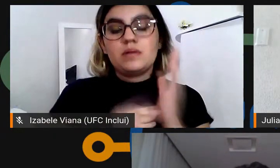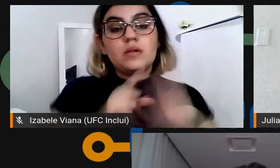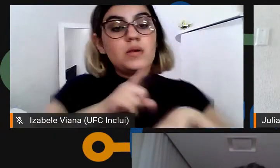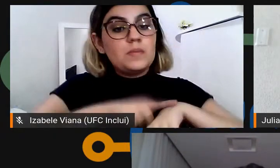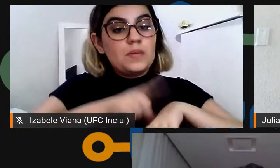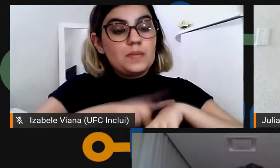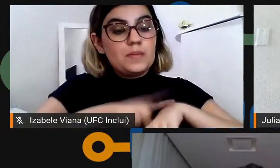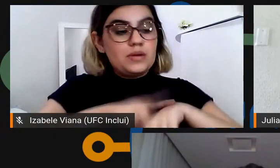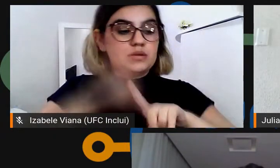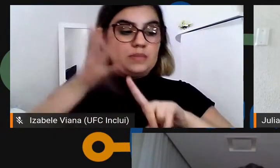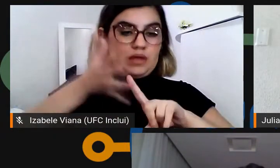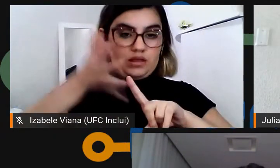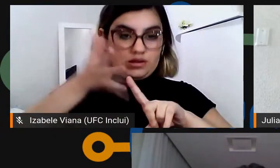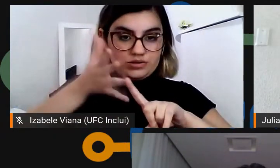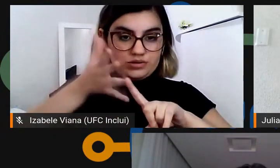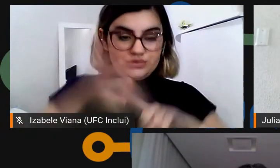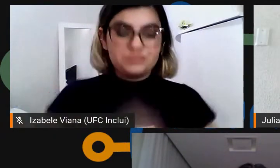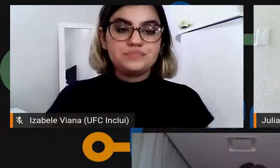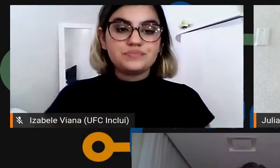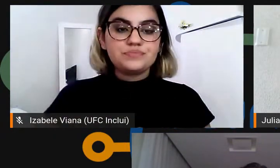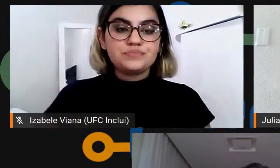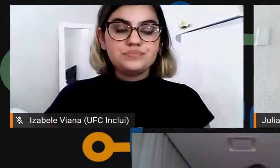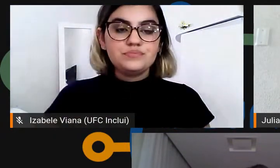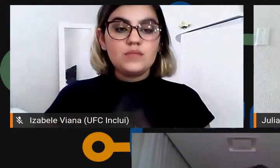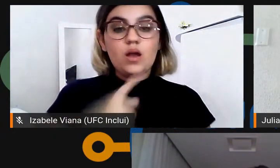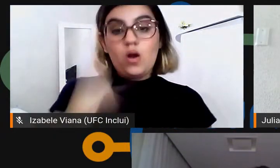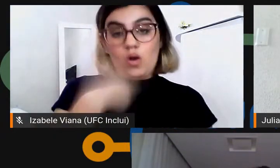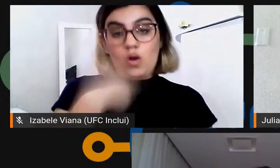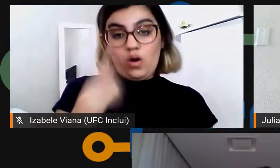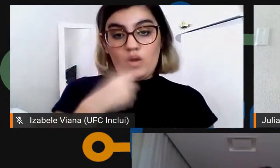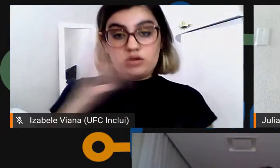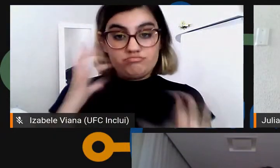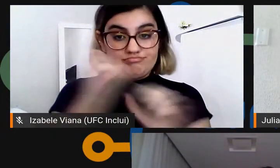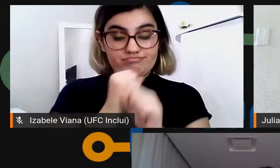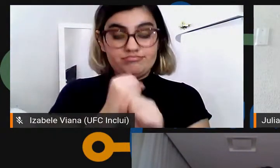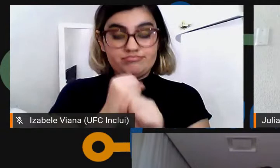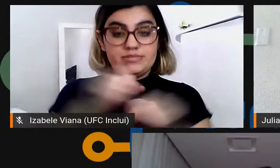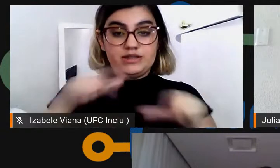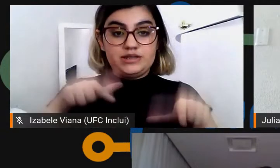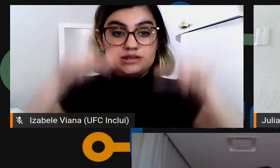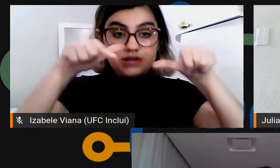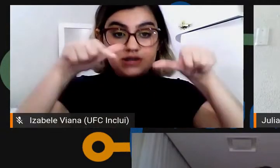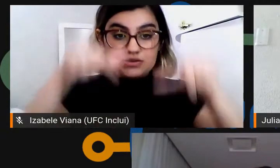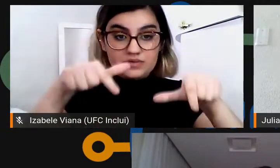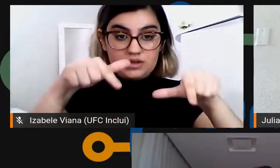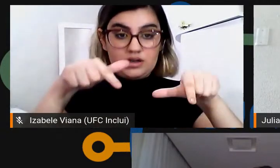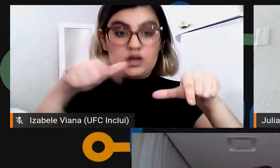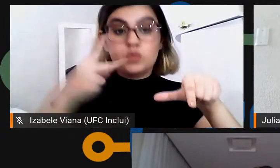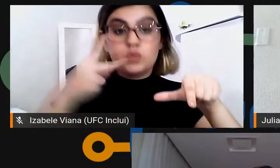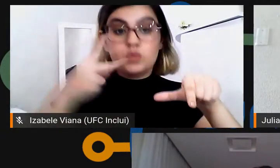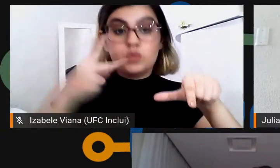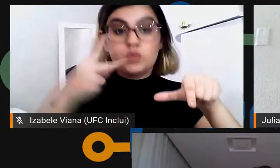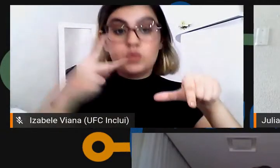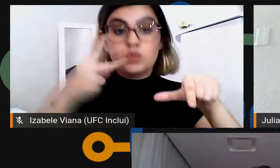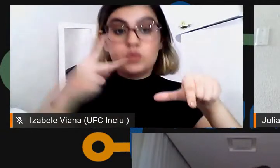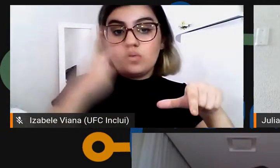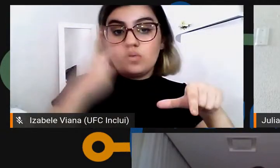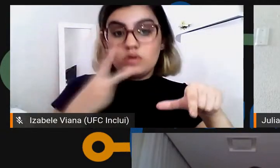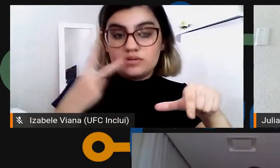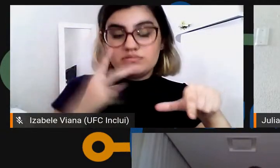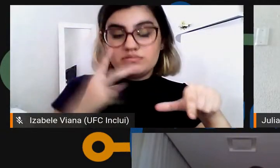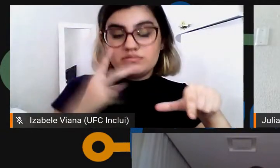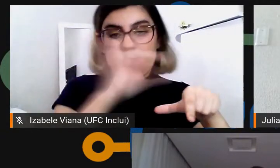acontecendo. A carga horária do certificado para cada palestra é de 2 horas. E sobre o